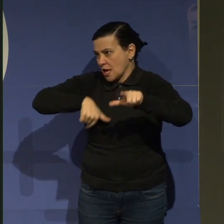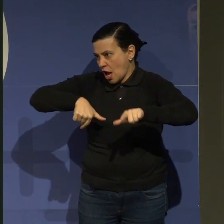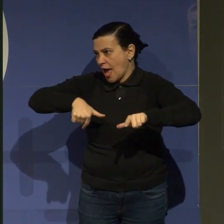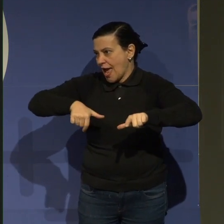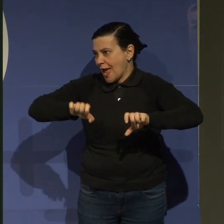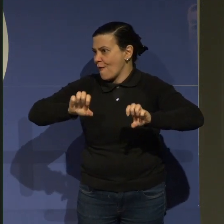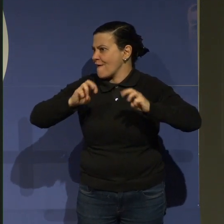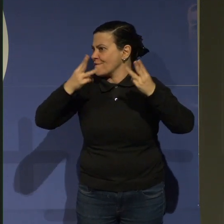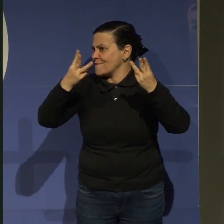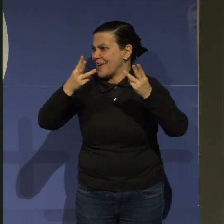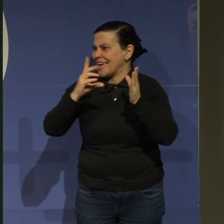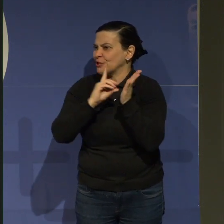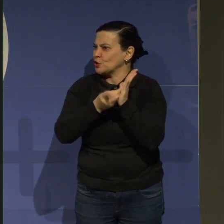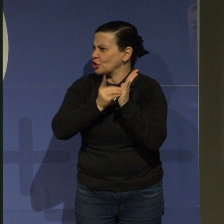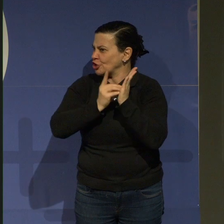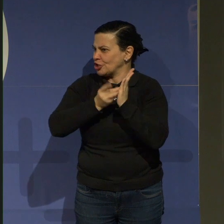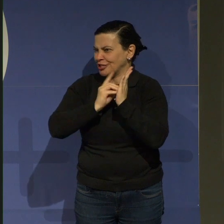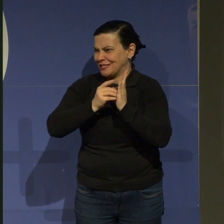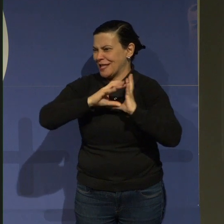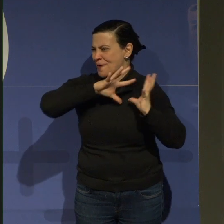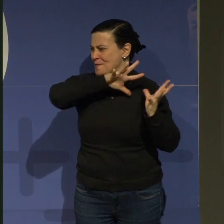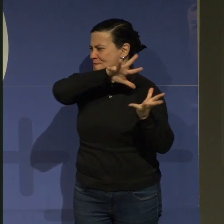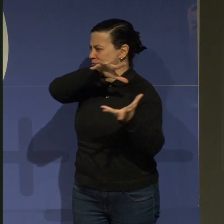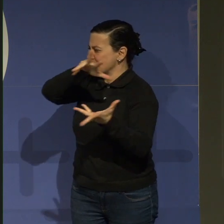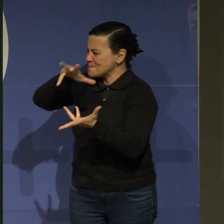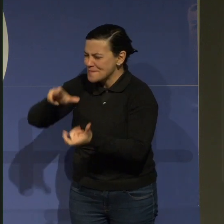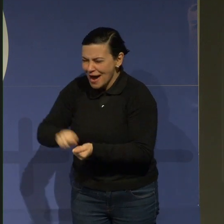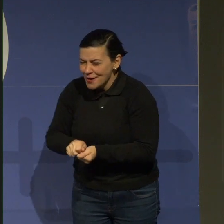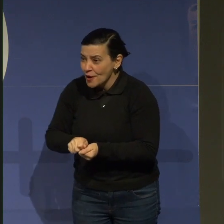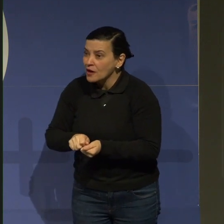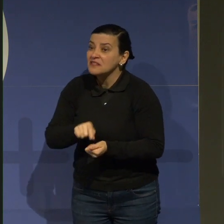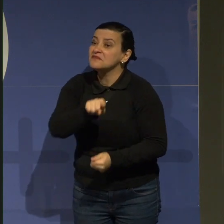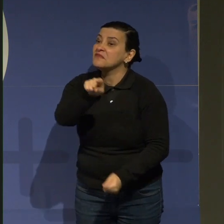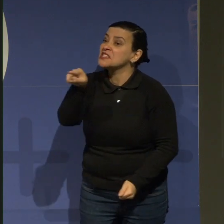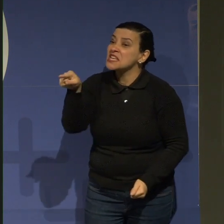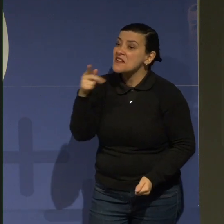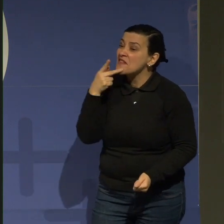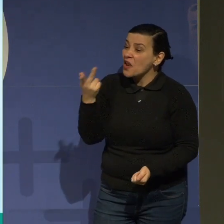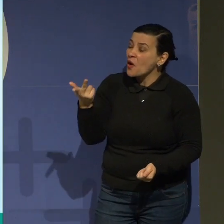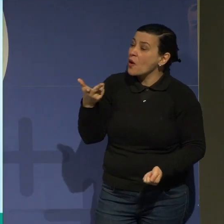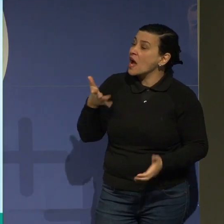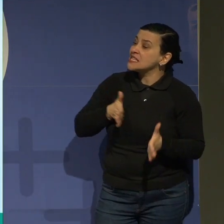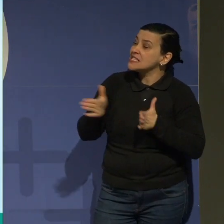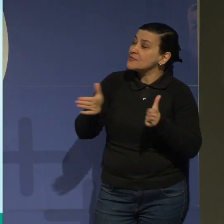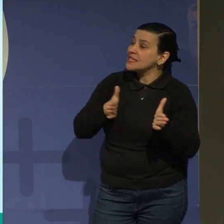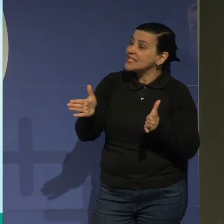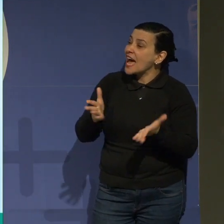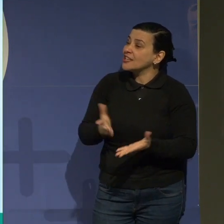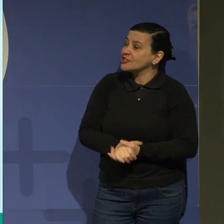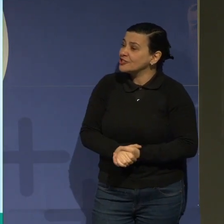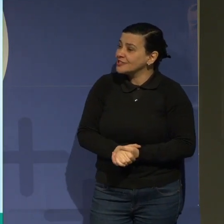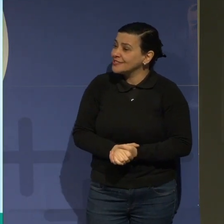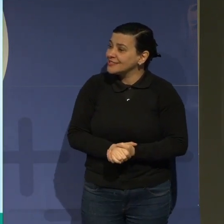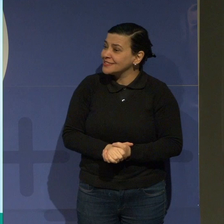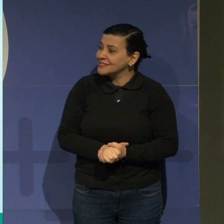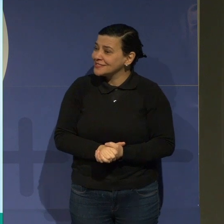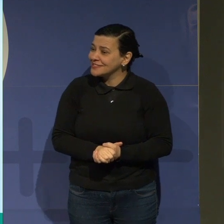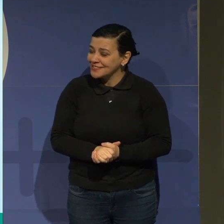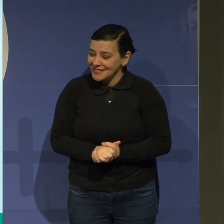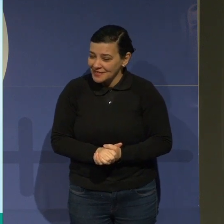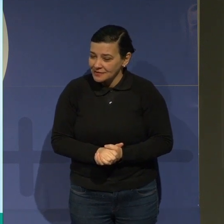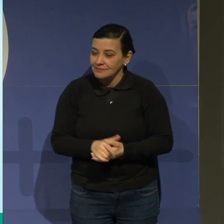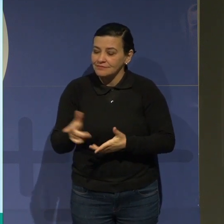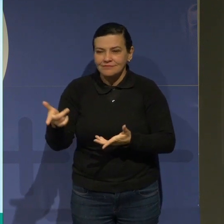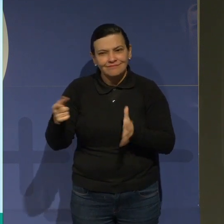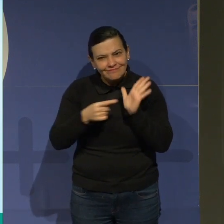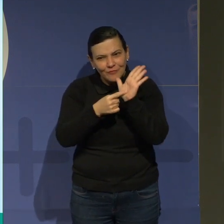acessibilidade digital do Brasil, e você até agora não falou muito sobre acessibilidade. Pois é, minha gente. Eu trouxe de